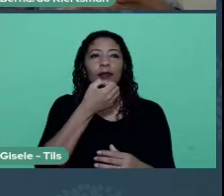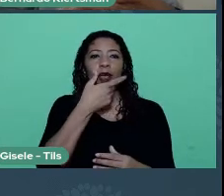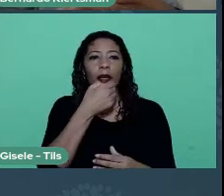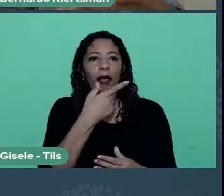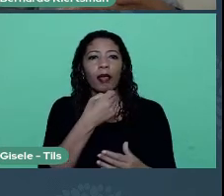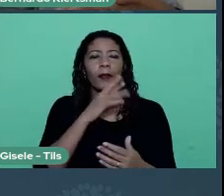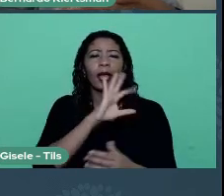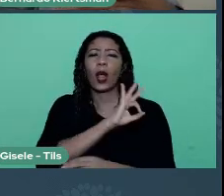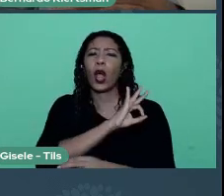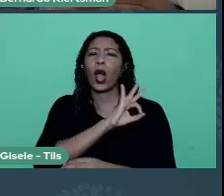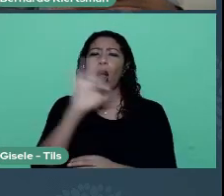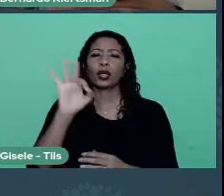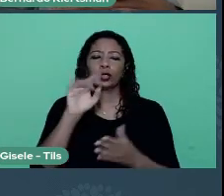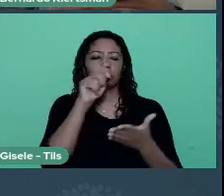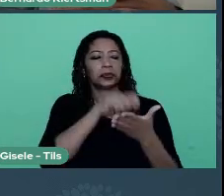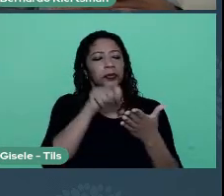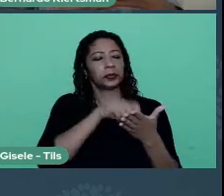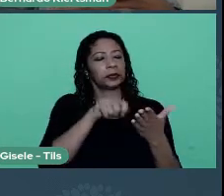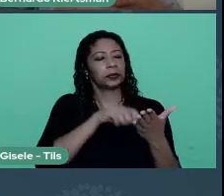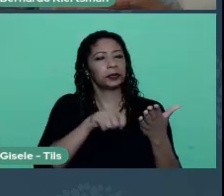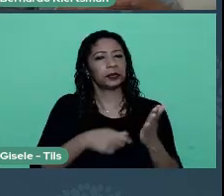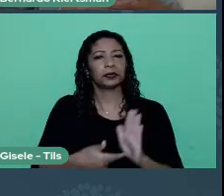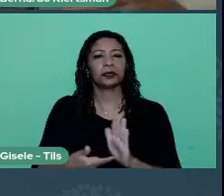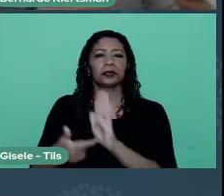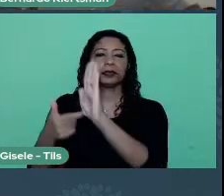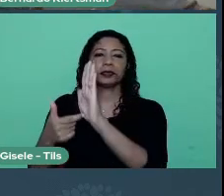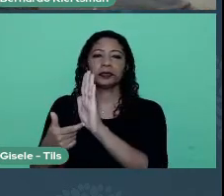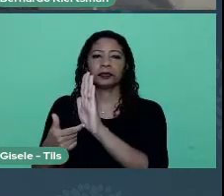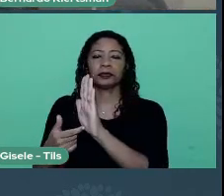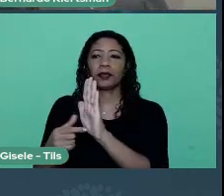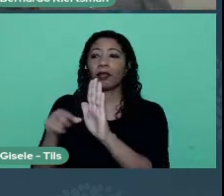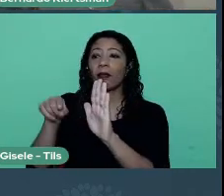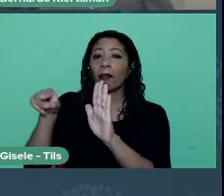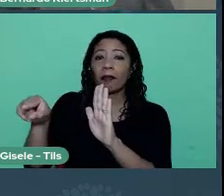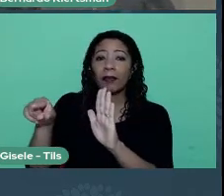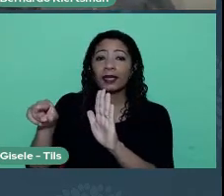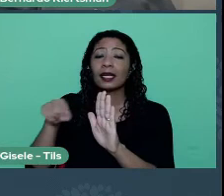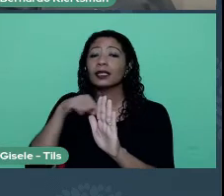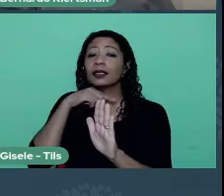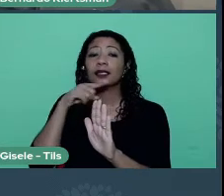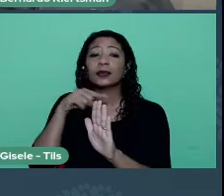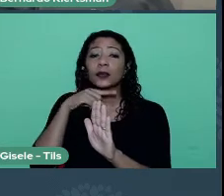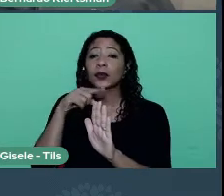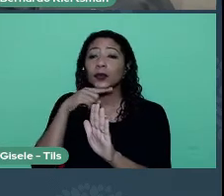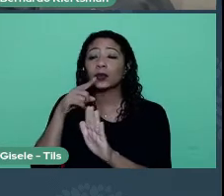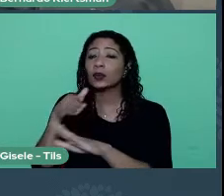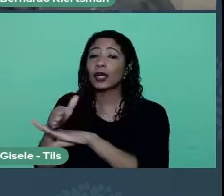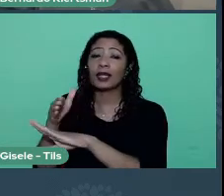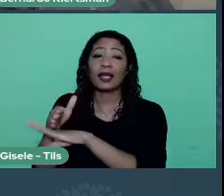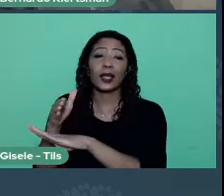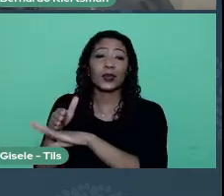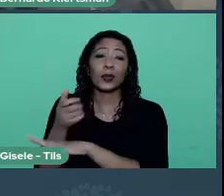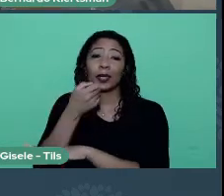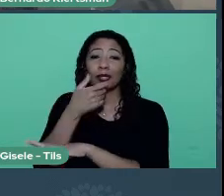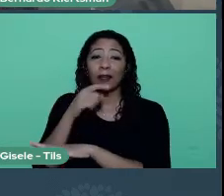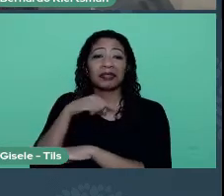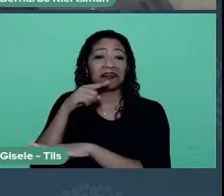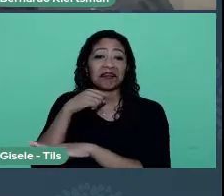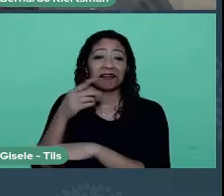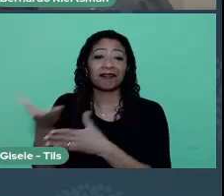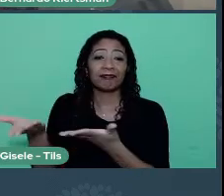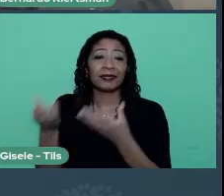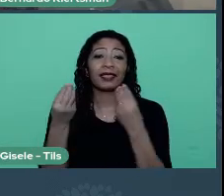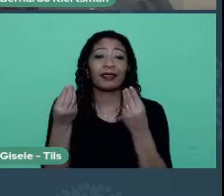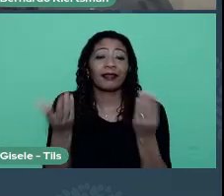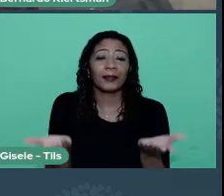maravilhoso se esse medicamento o indivíduo não tem condições de ter acesso a ele. Manter uma